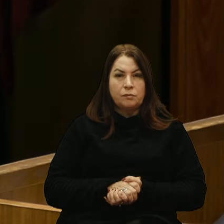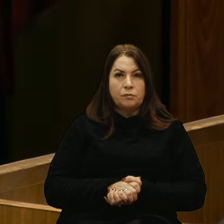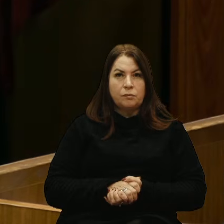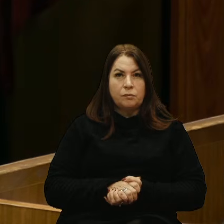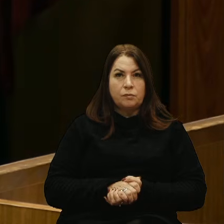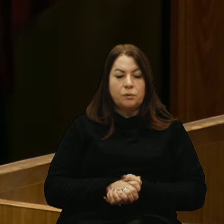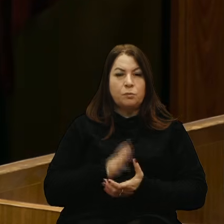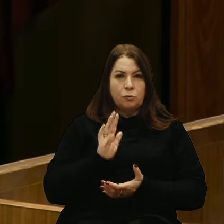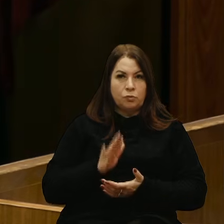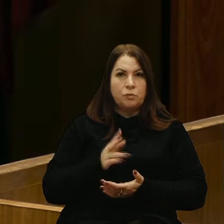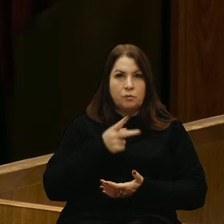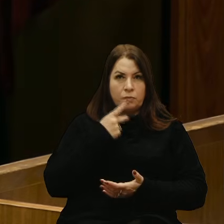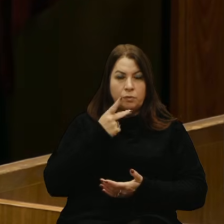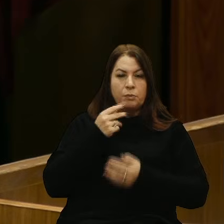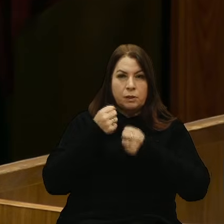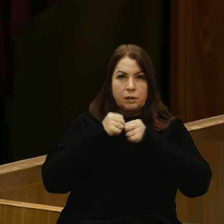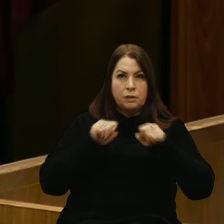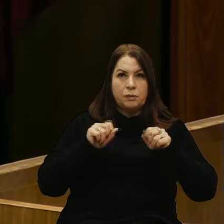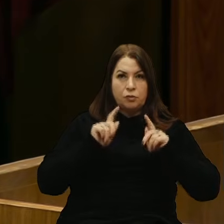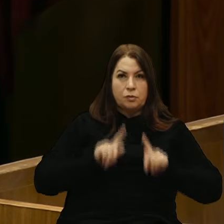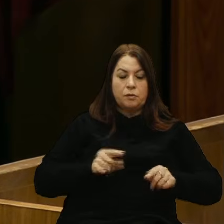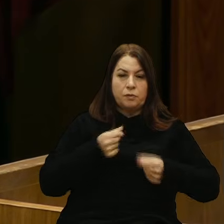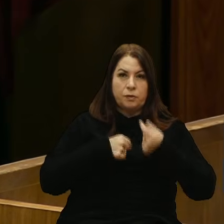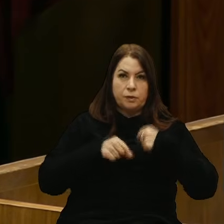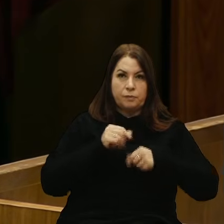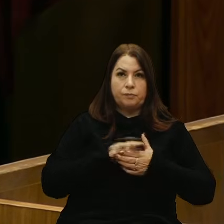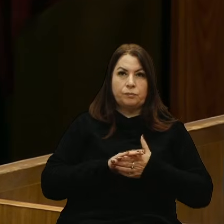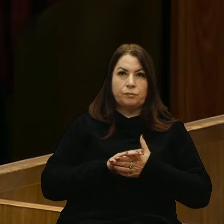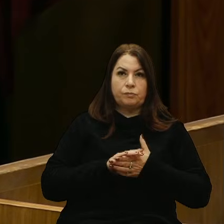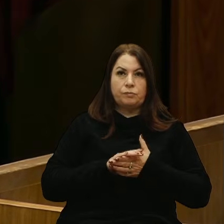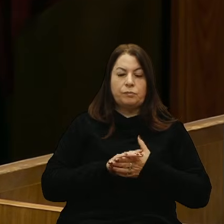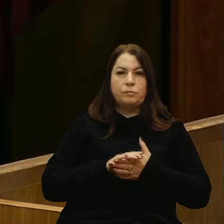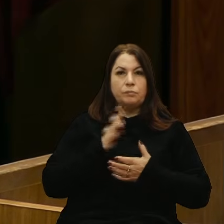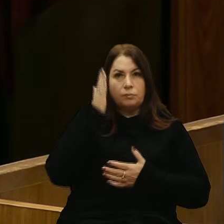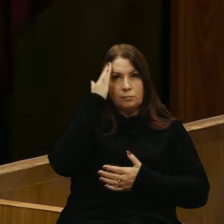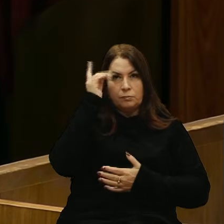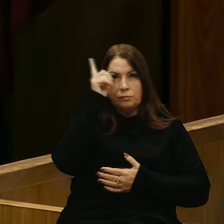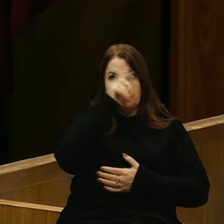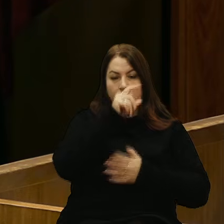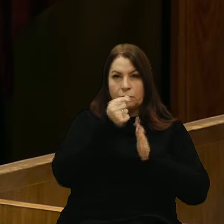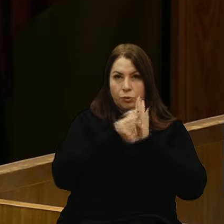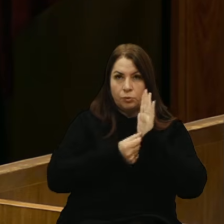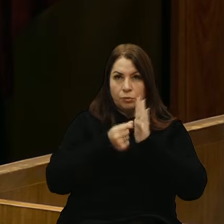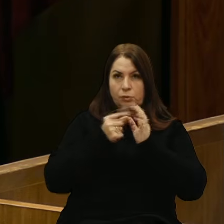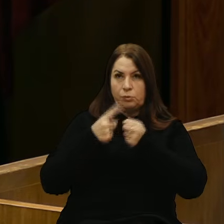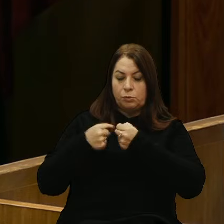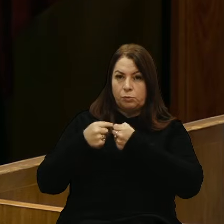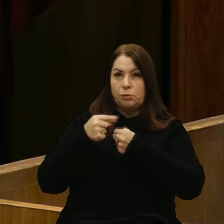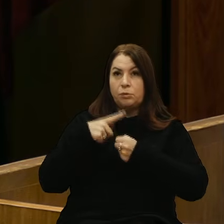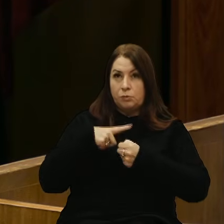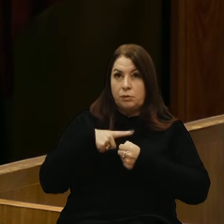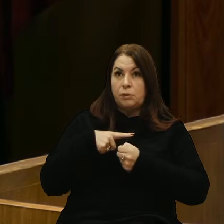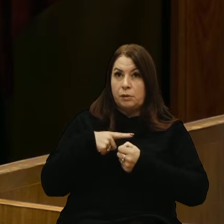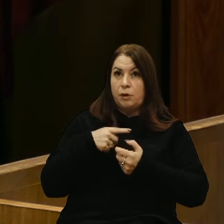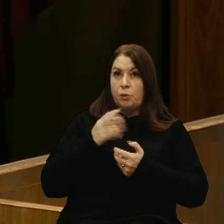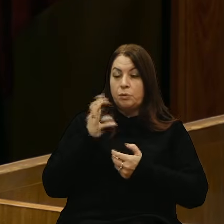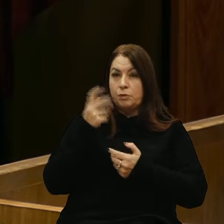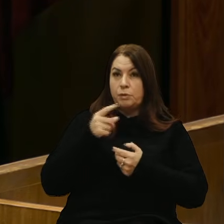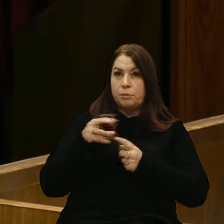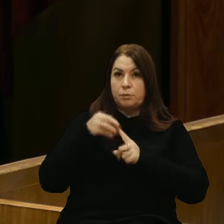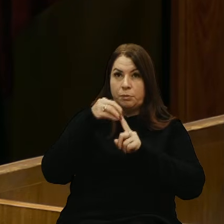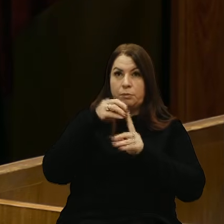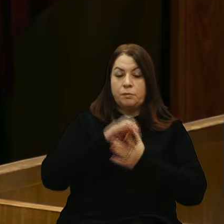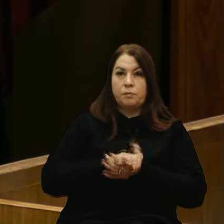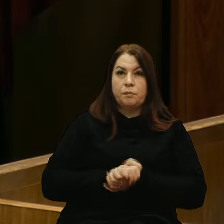Como já passei pela Secretaria de Gestão e Finanças, sei da dificuldade orçamentária que o município está passando, e